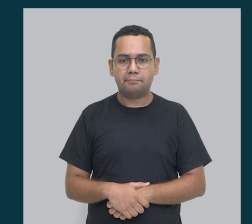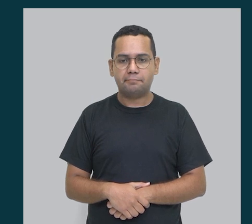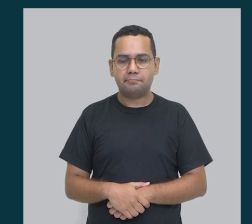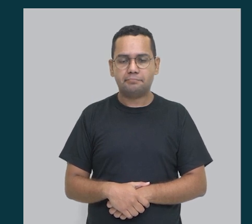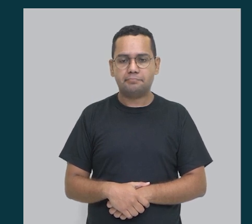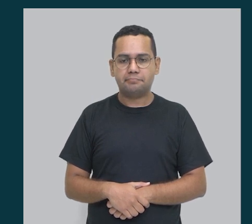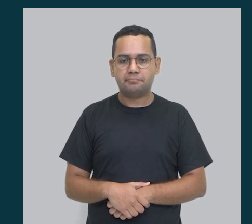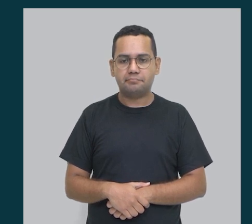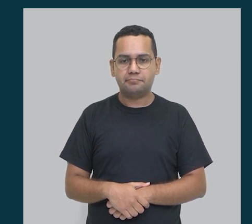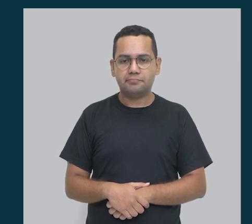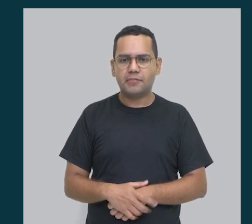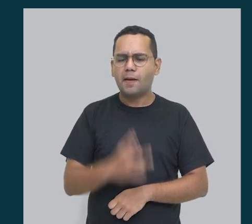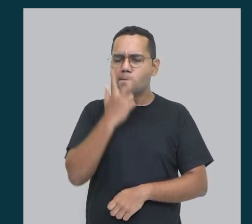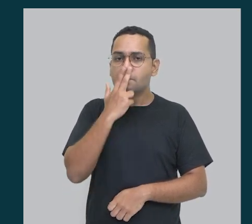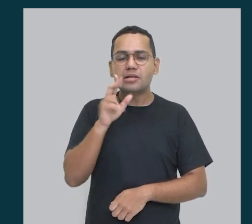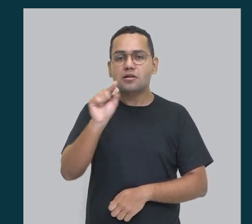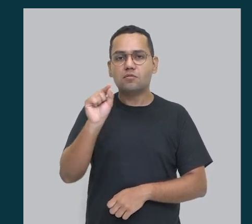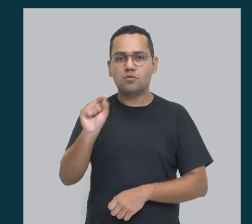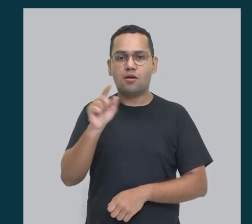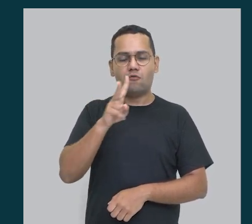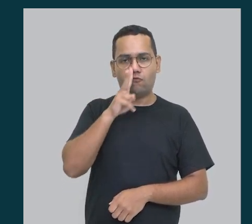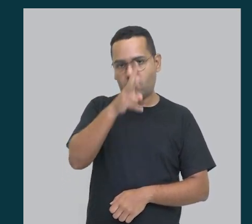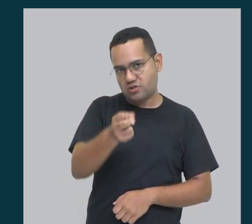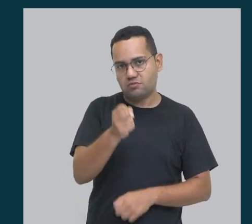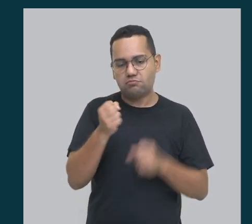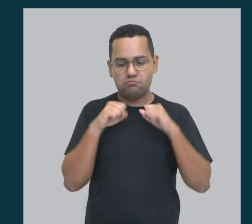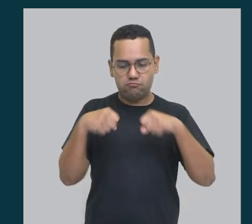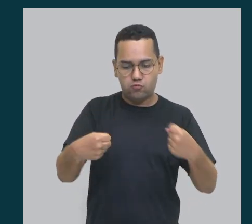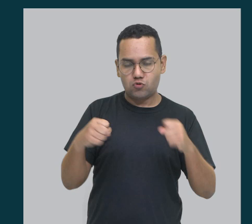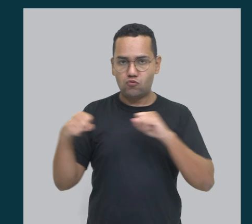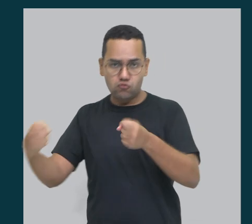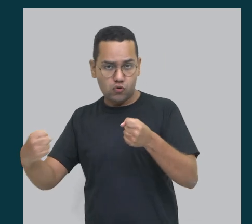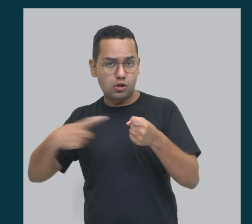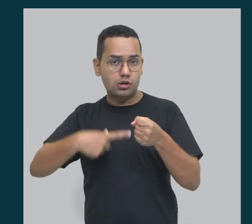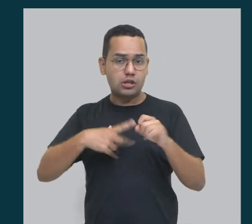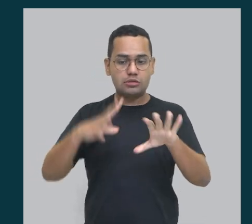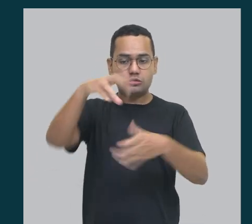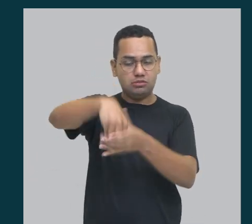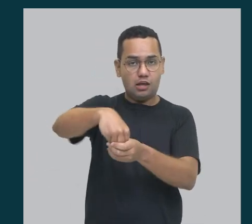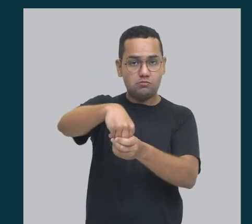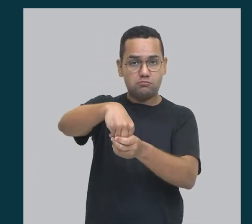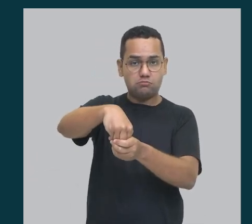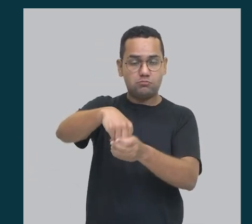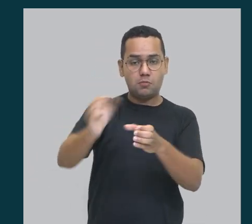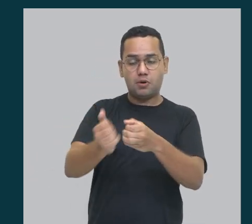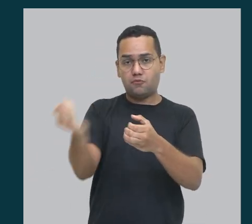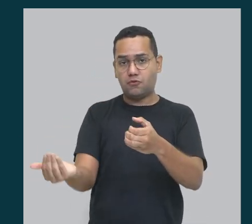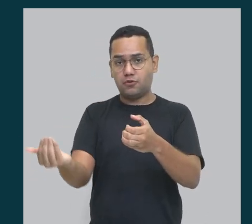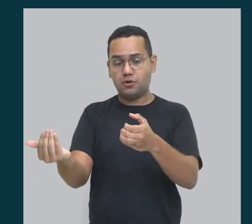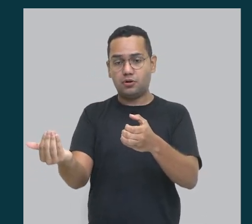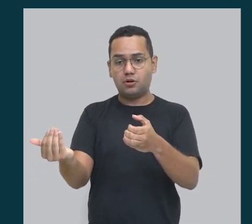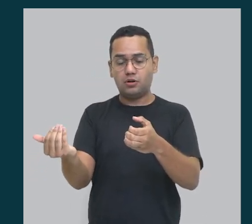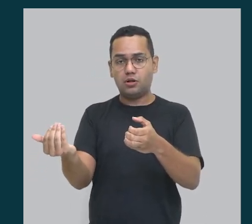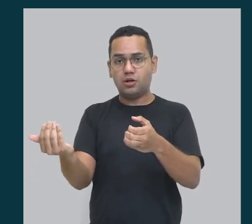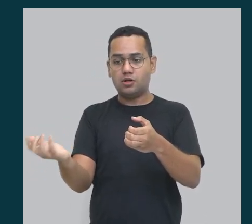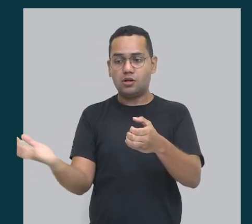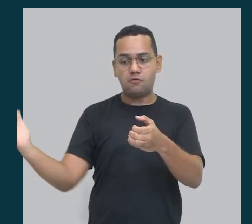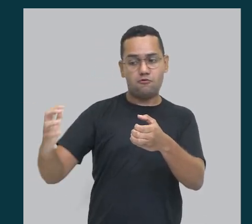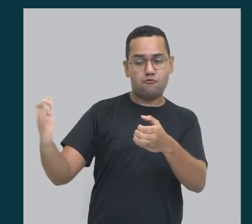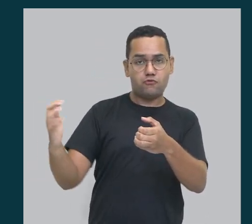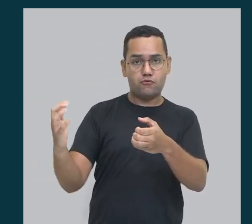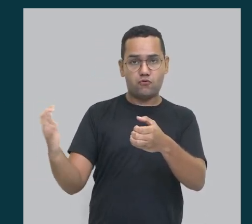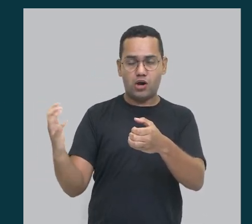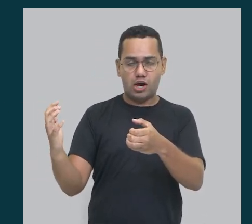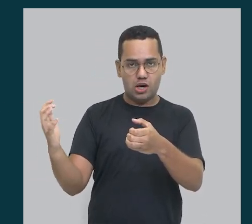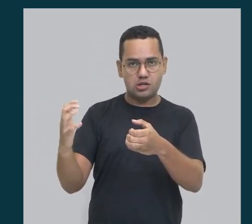tem uma luta entre duas forças, né? Uma do núcleo da estrela para o lado de fora e outra de fora da